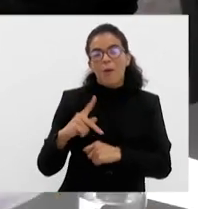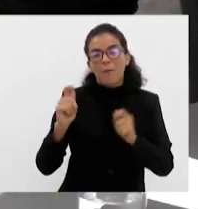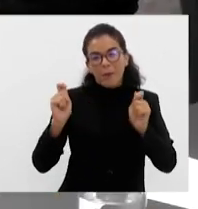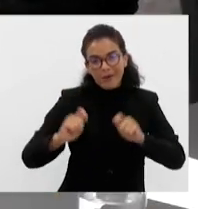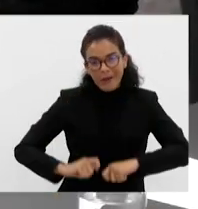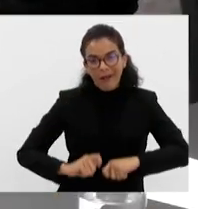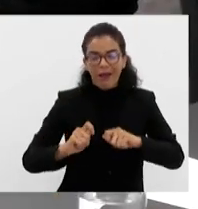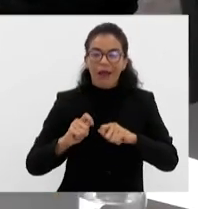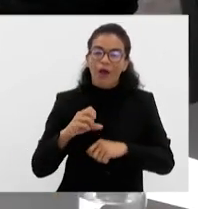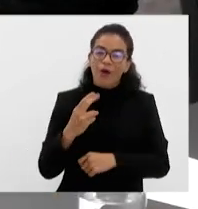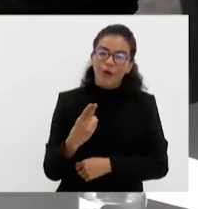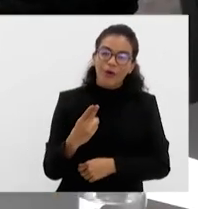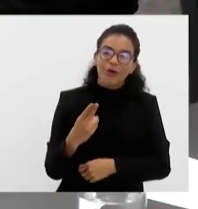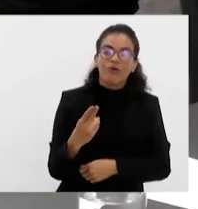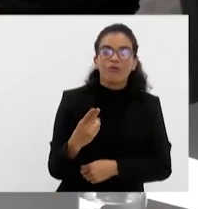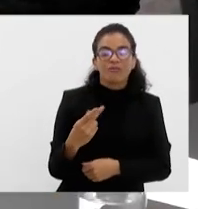deverá,